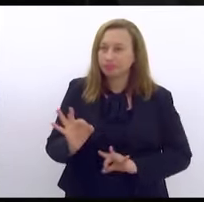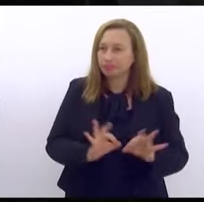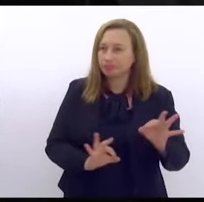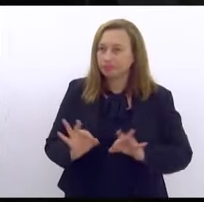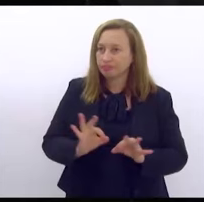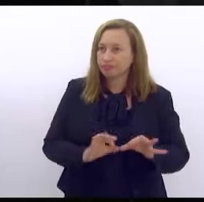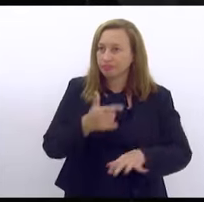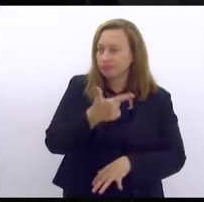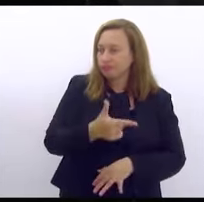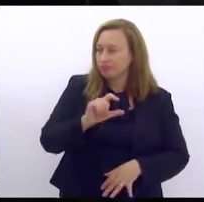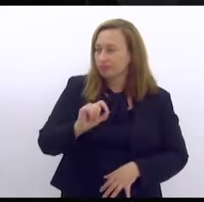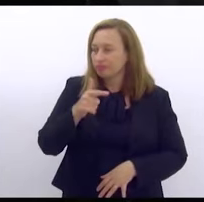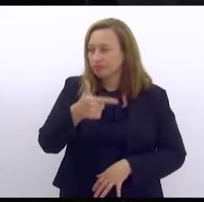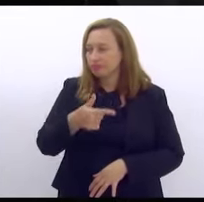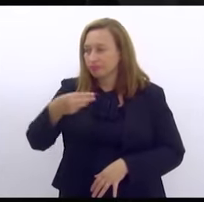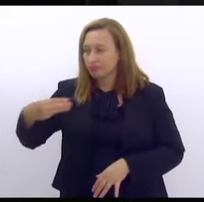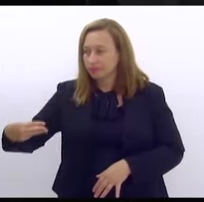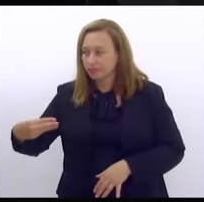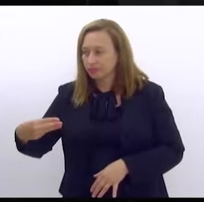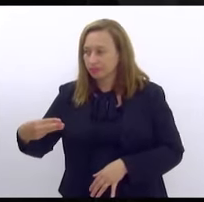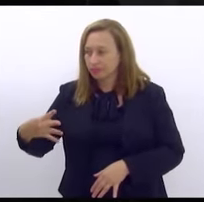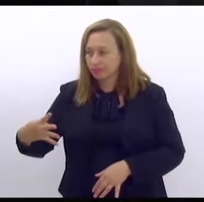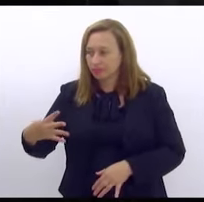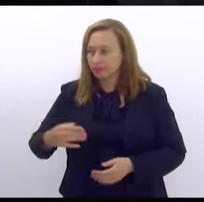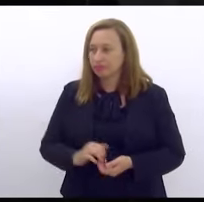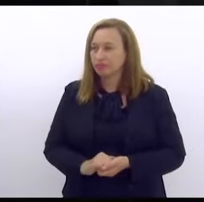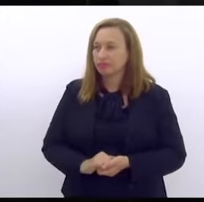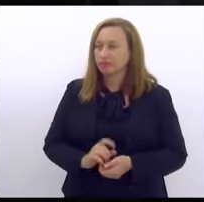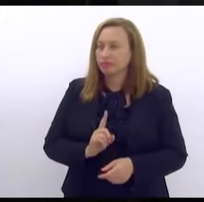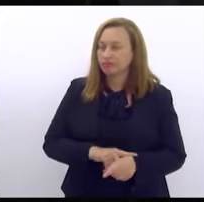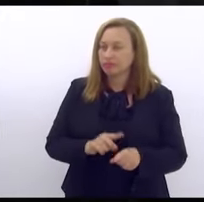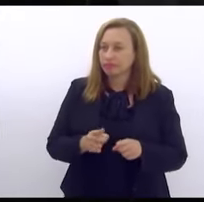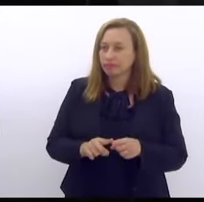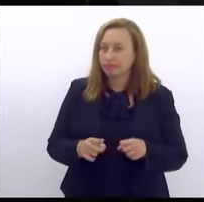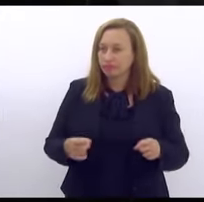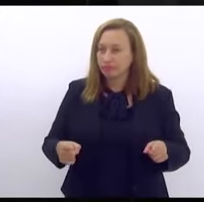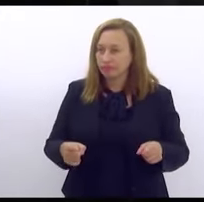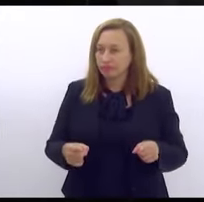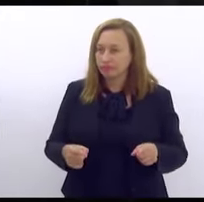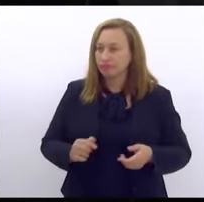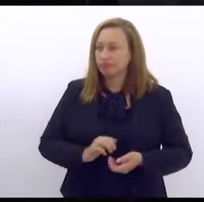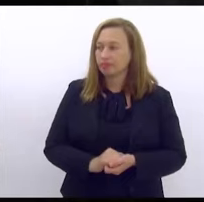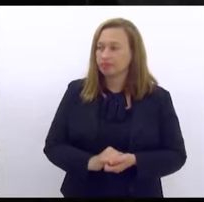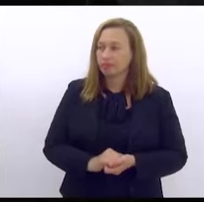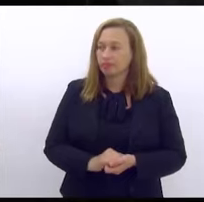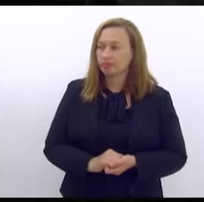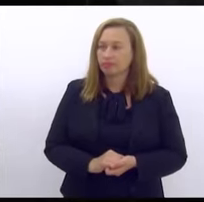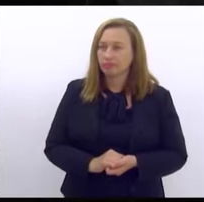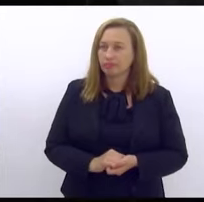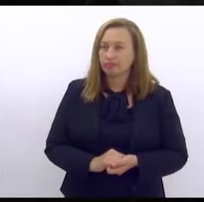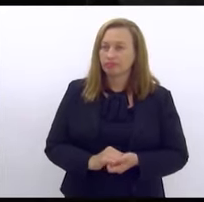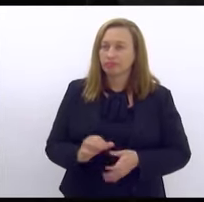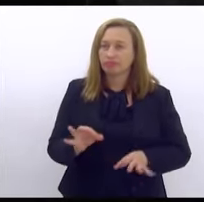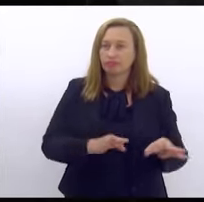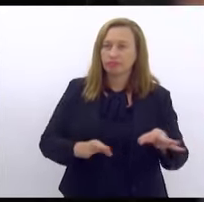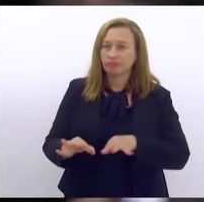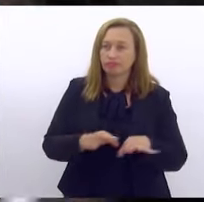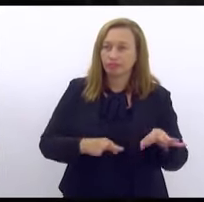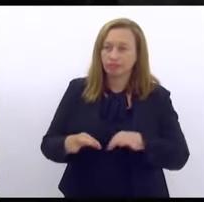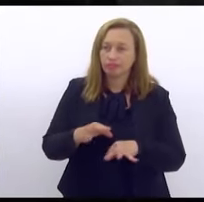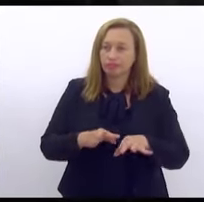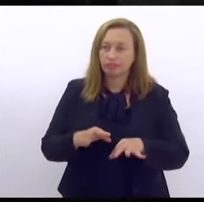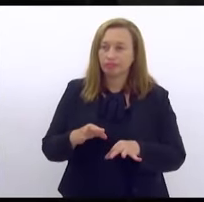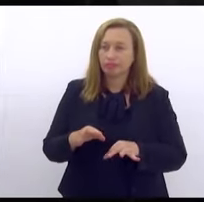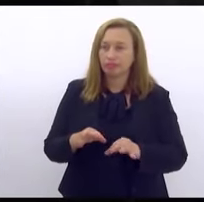de 2024, no PPA, que é médio prazo, a gente tem, que é a segunda mensagem, os programas e